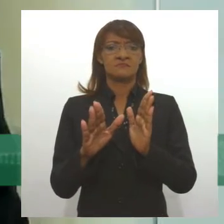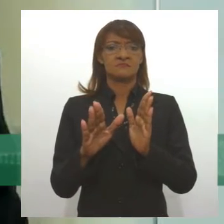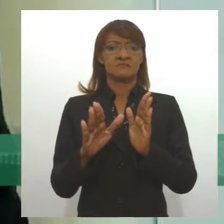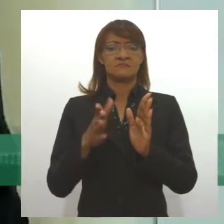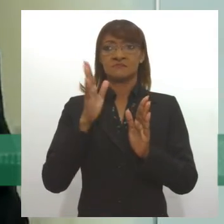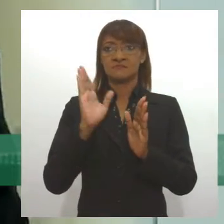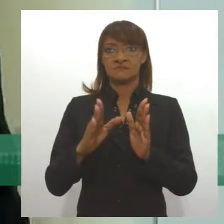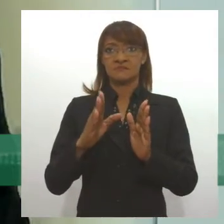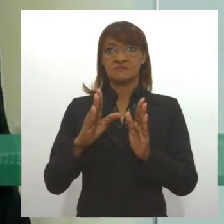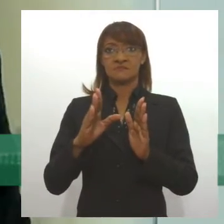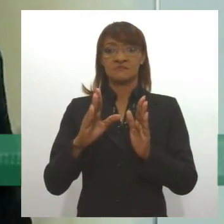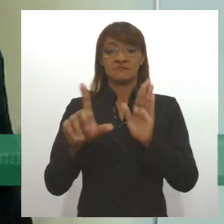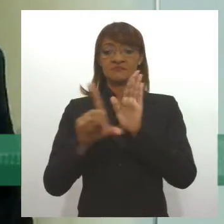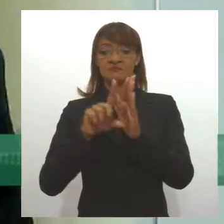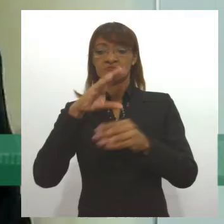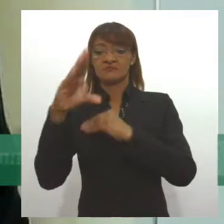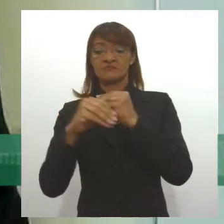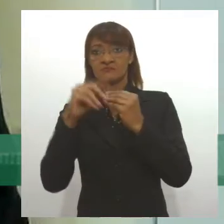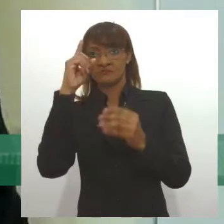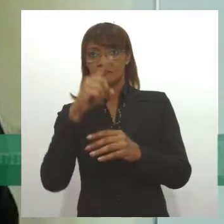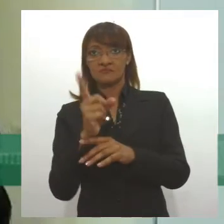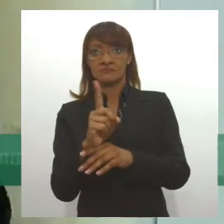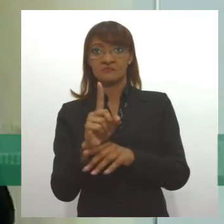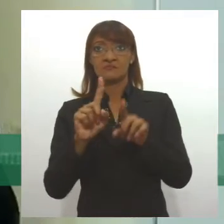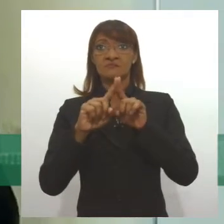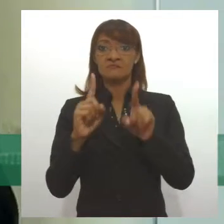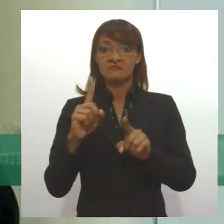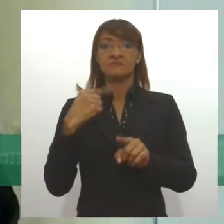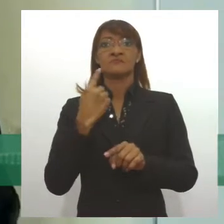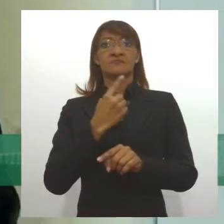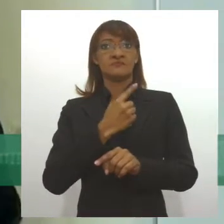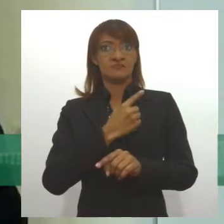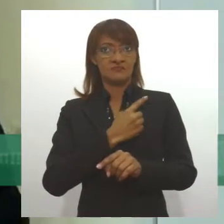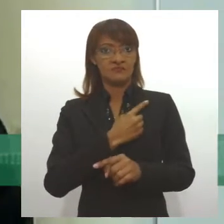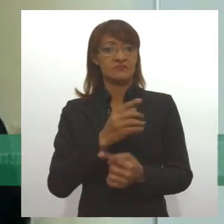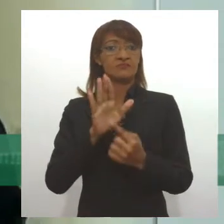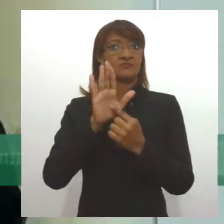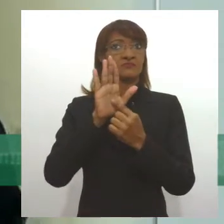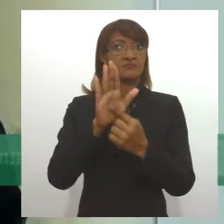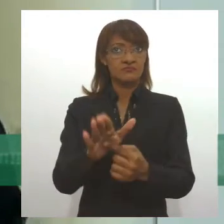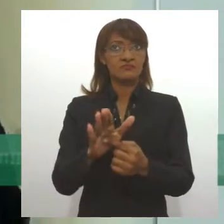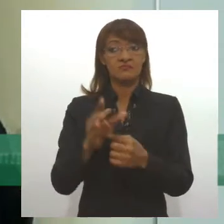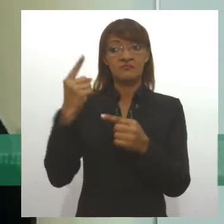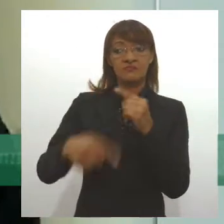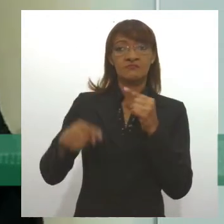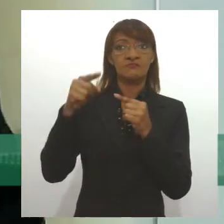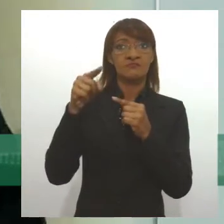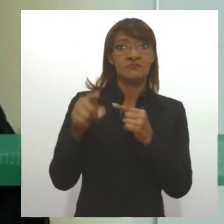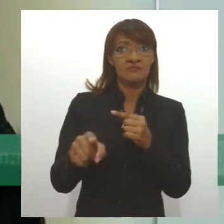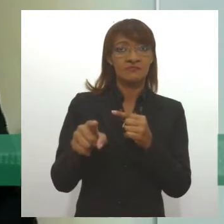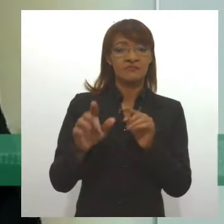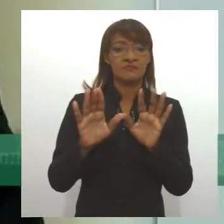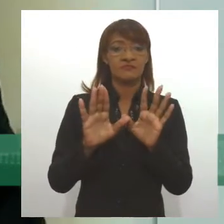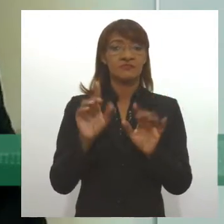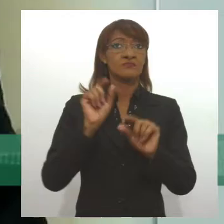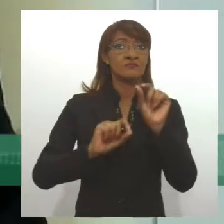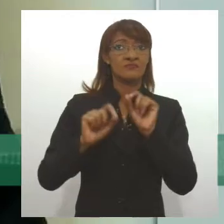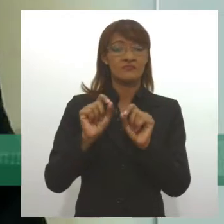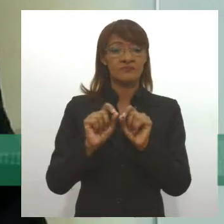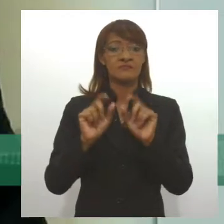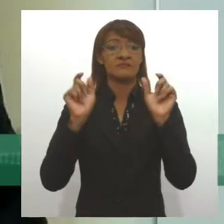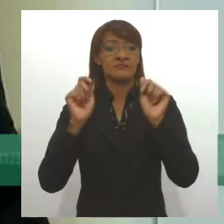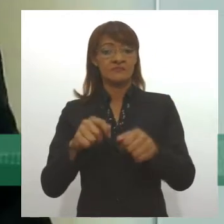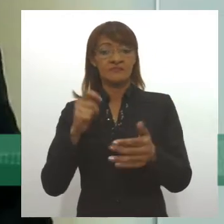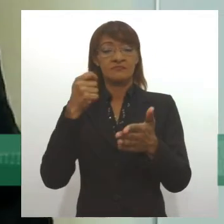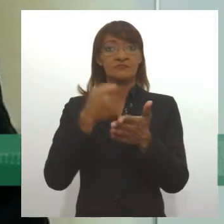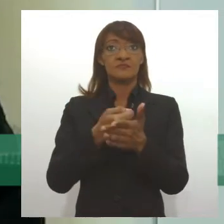uma lei complementar. Mas nós ali colocamos a trava de que só pode pagar indenização para as